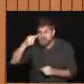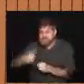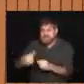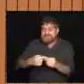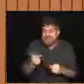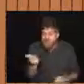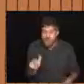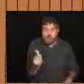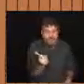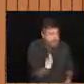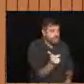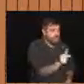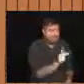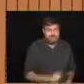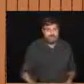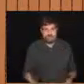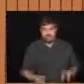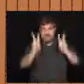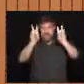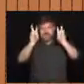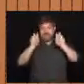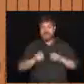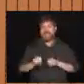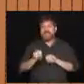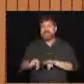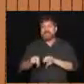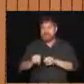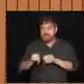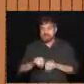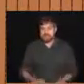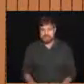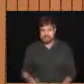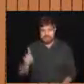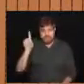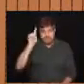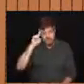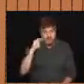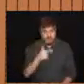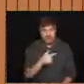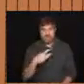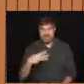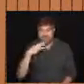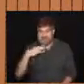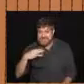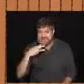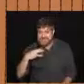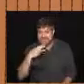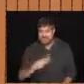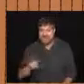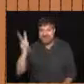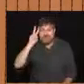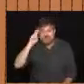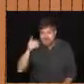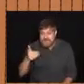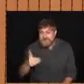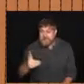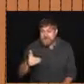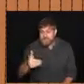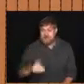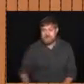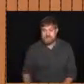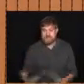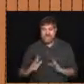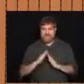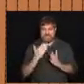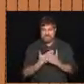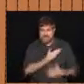A primeira delas relativa à educação. A partir do dia 23 de março, portanto, próxima segunda-feira, todas